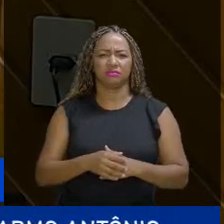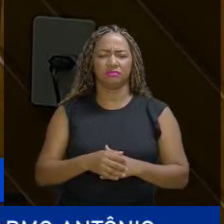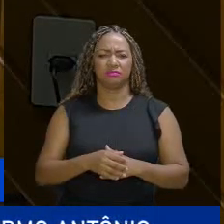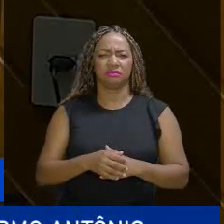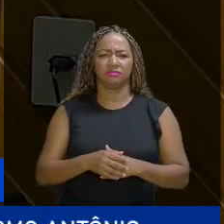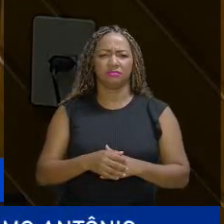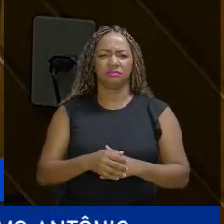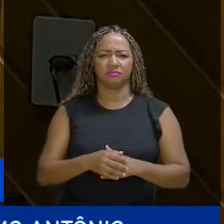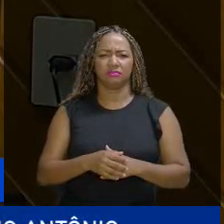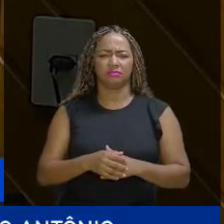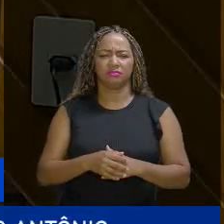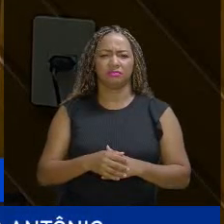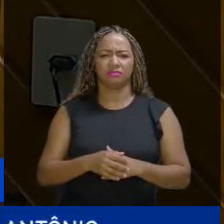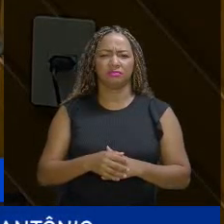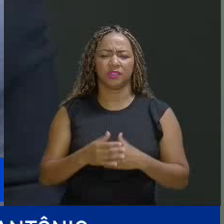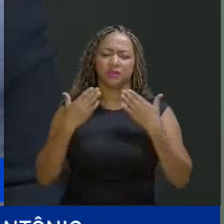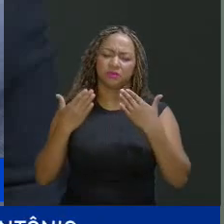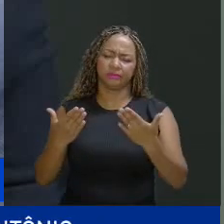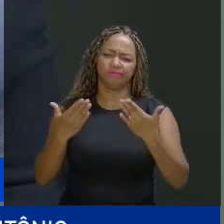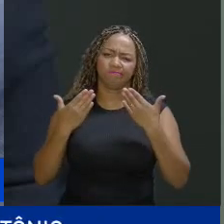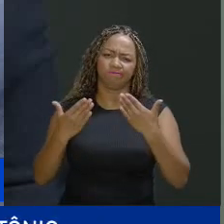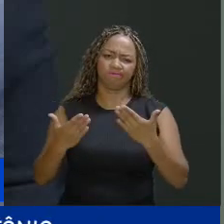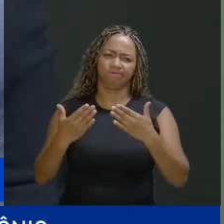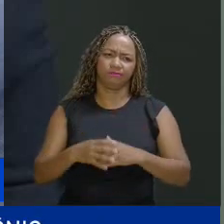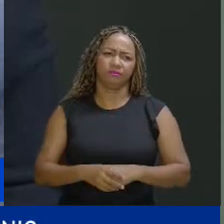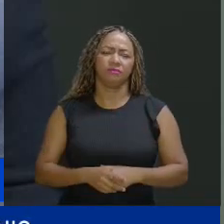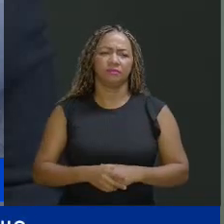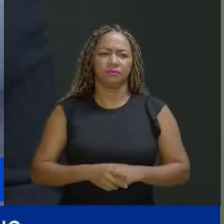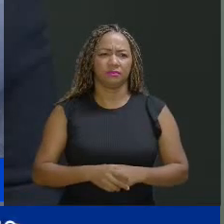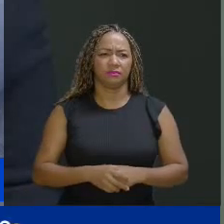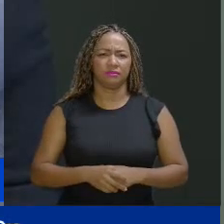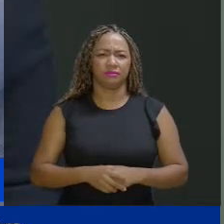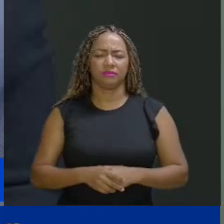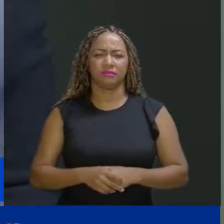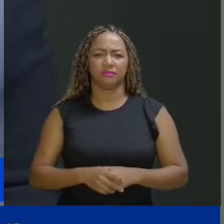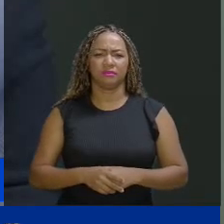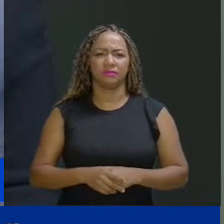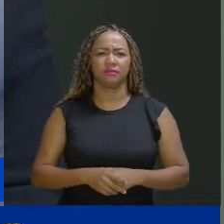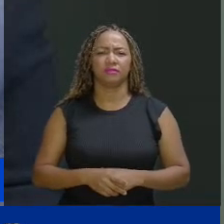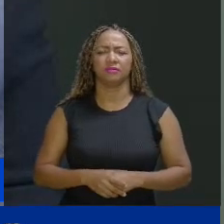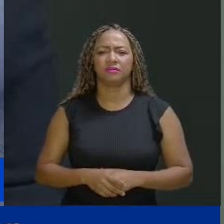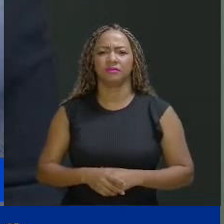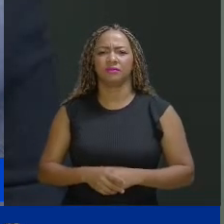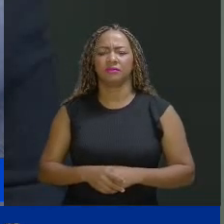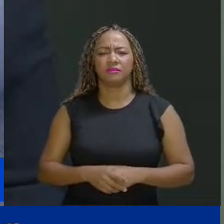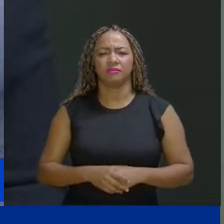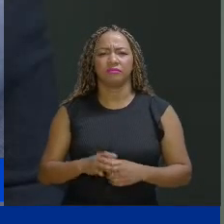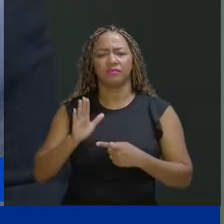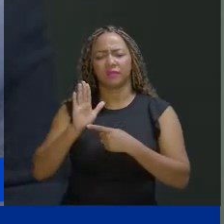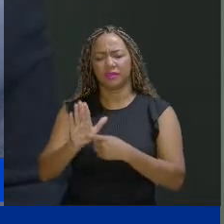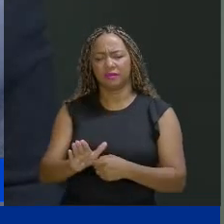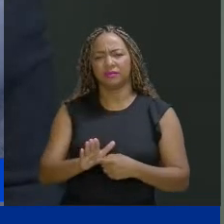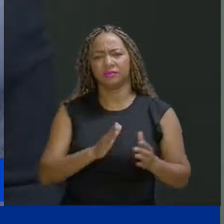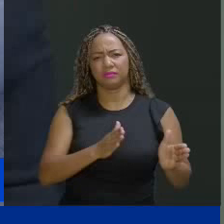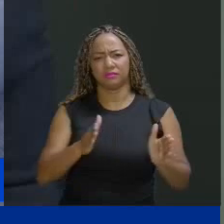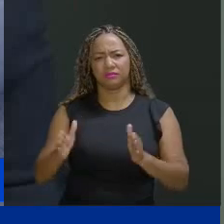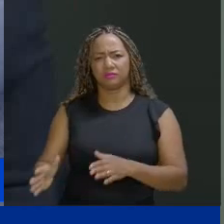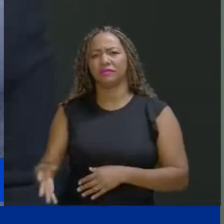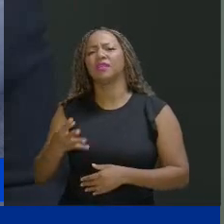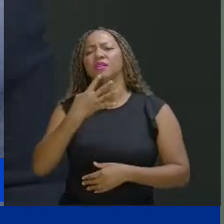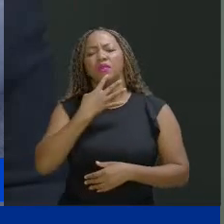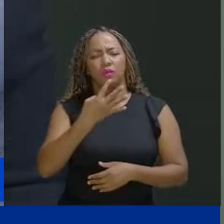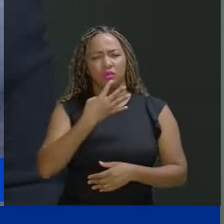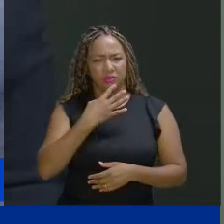rejeição, a suspeição. À medida que a matéria foi apresentada com questão de ordem,